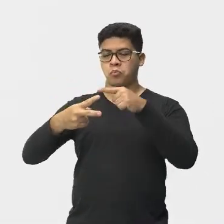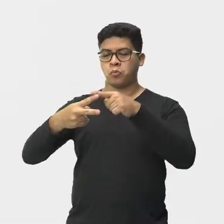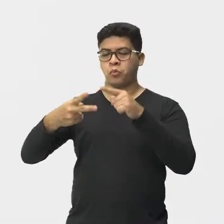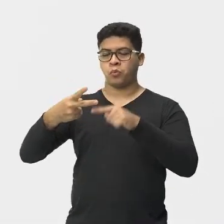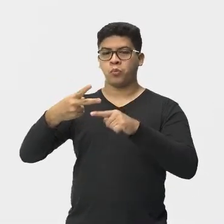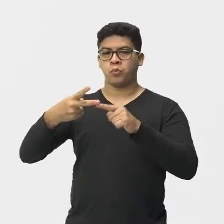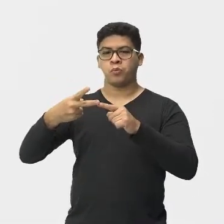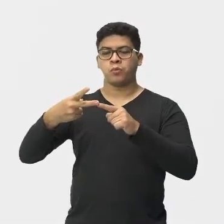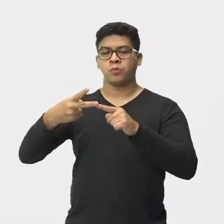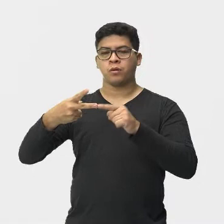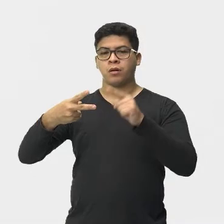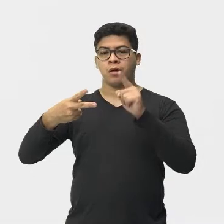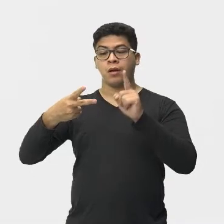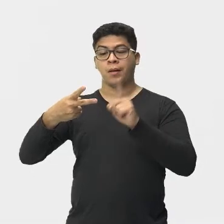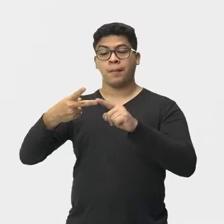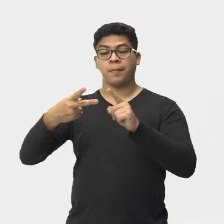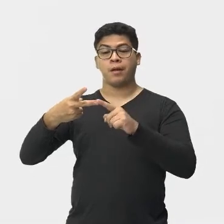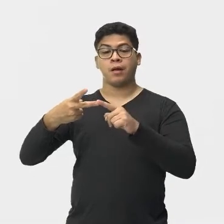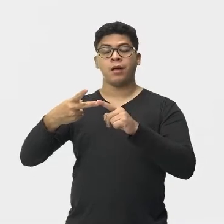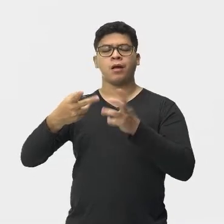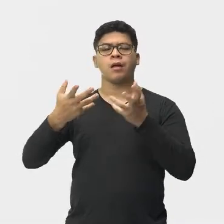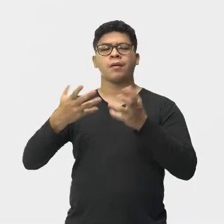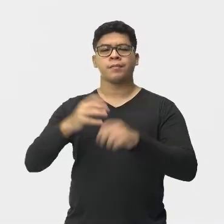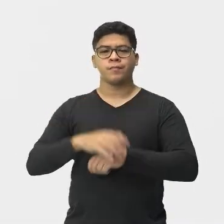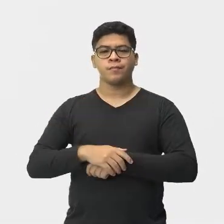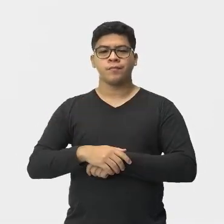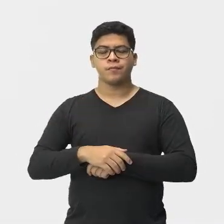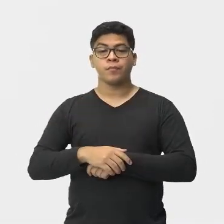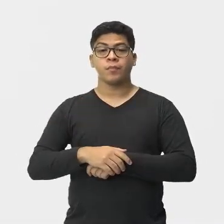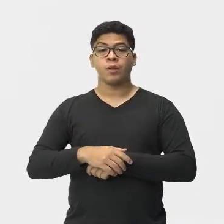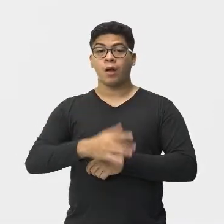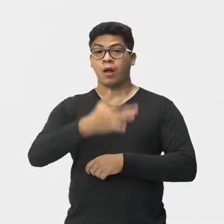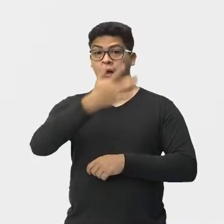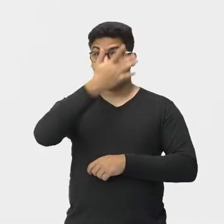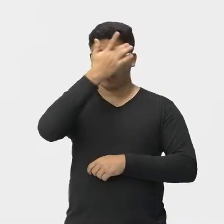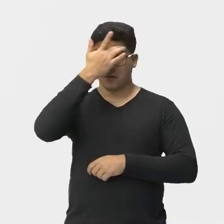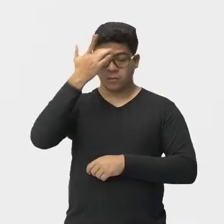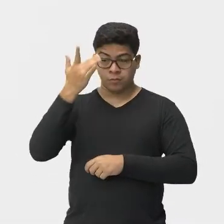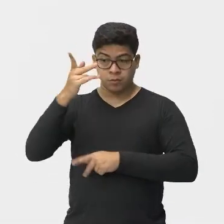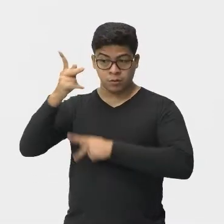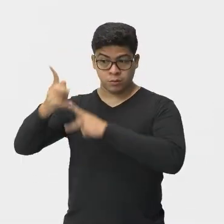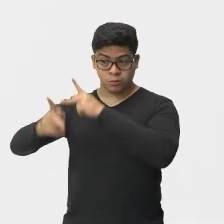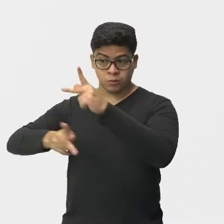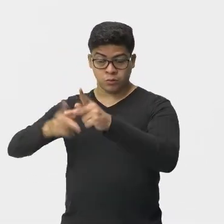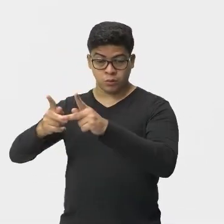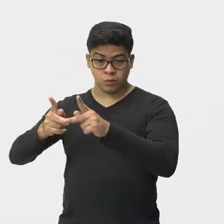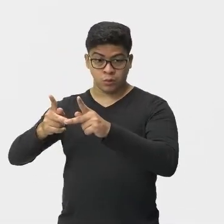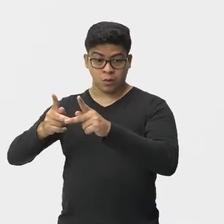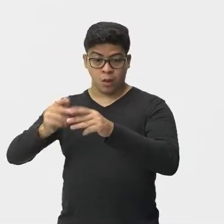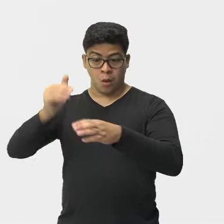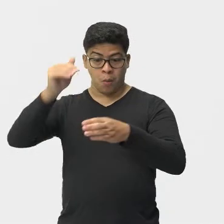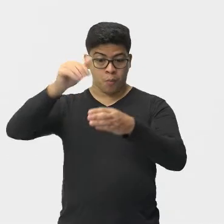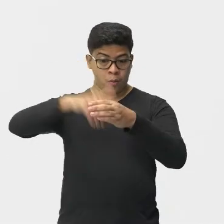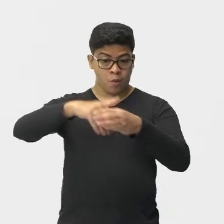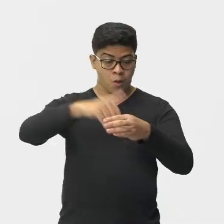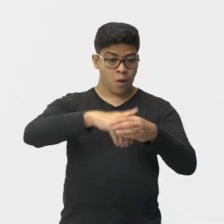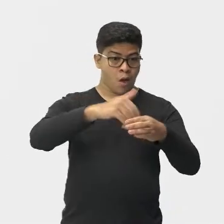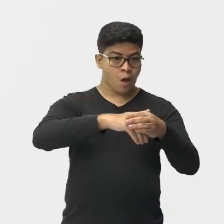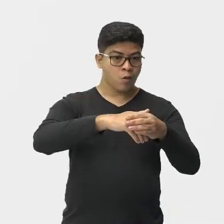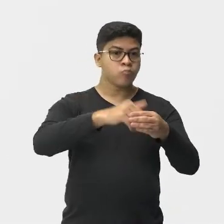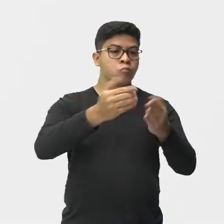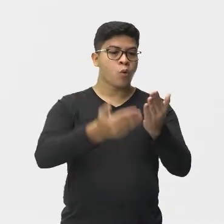aqui. E a segunda, el pueblo eligió el candidato. Observem que na primeira eu tenho